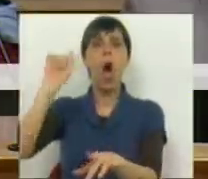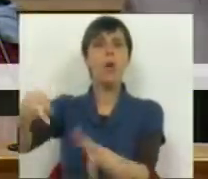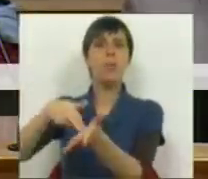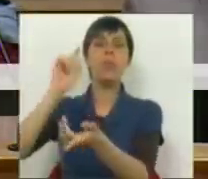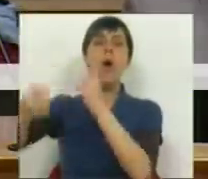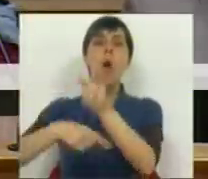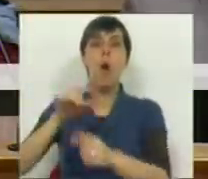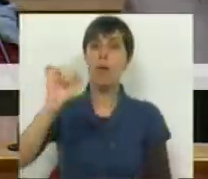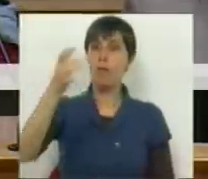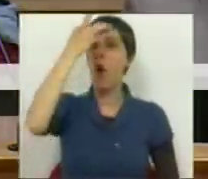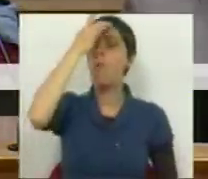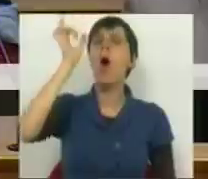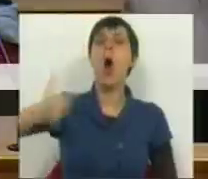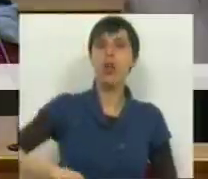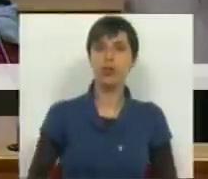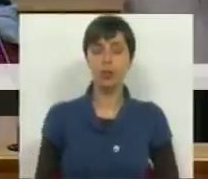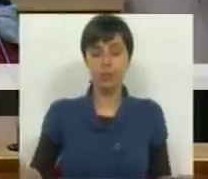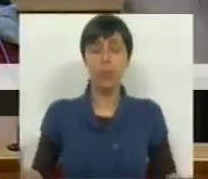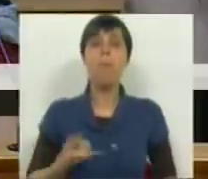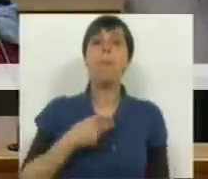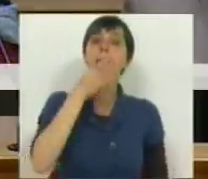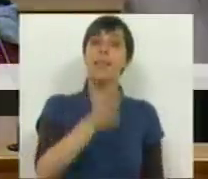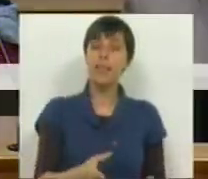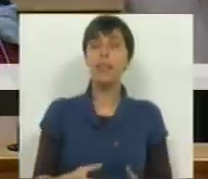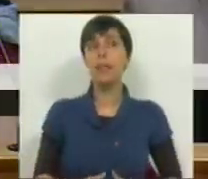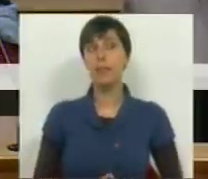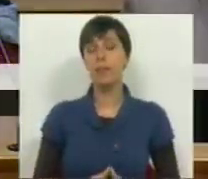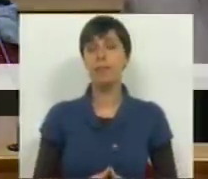República e, em particular, a sua opinião. Devo dizer-lhe que há